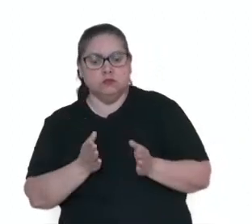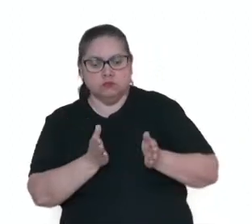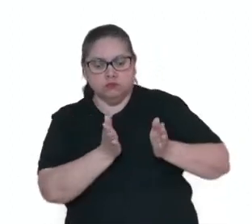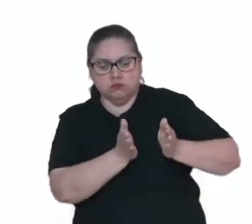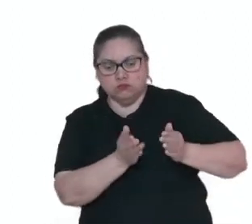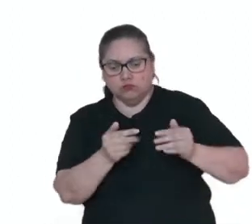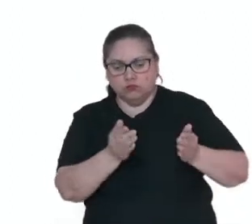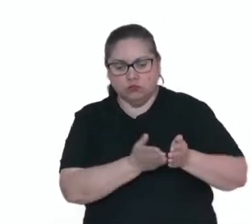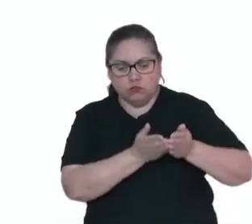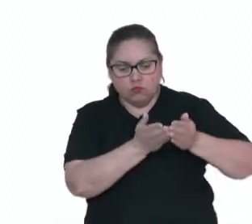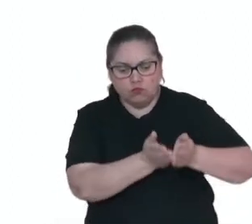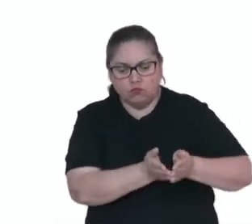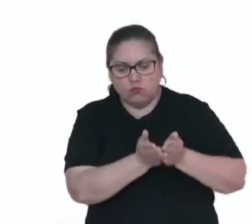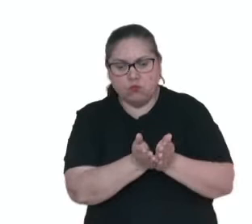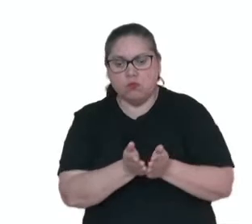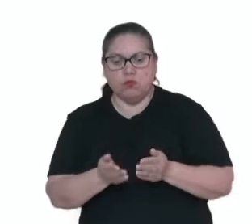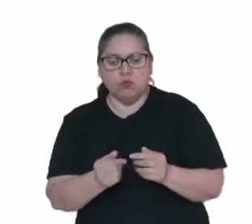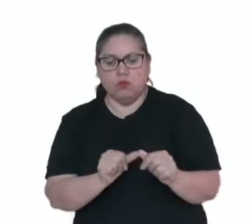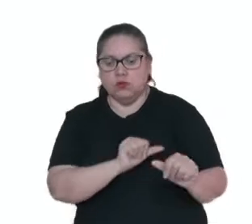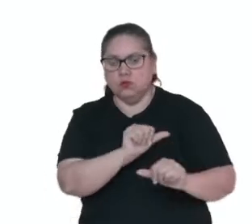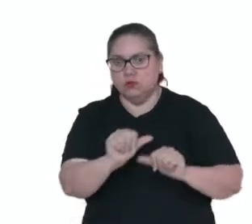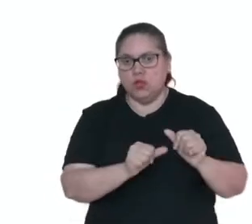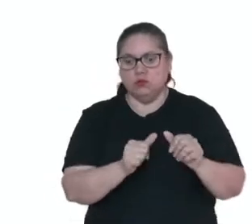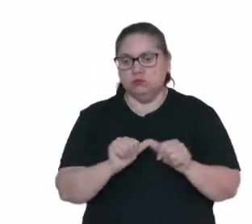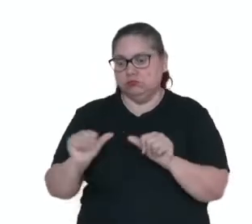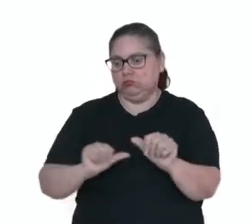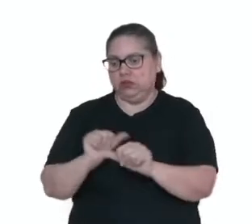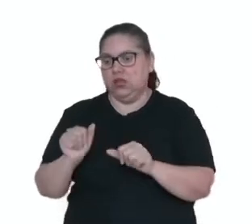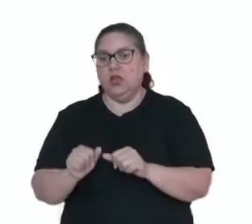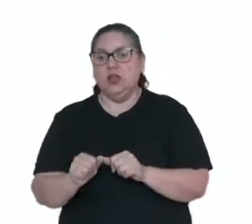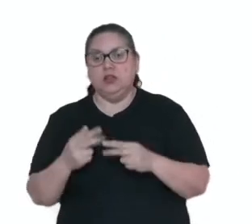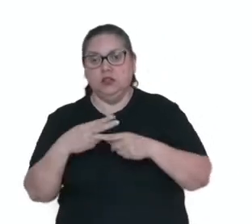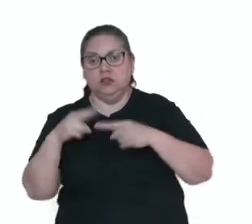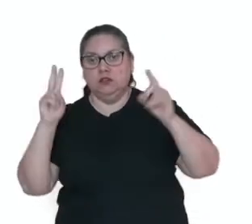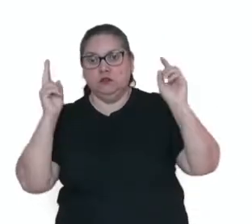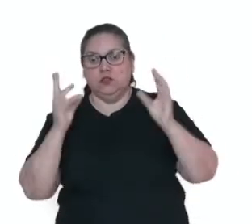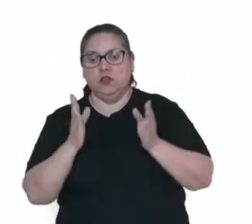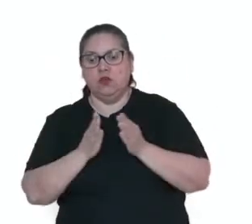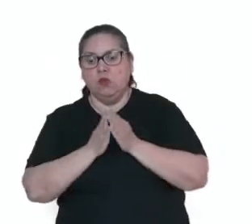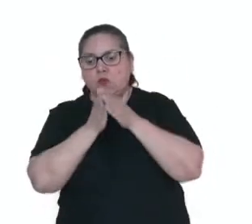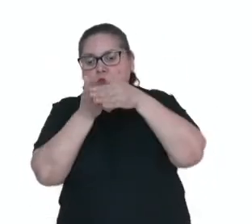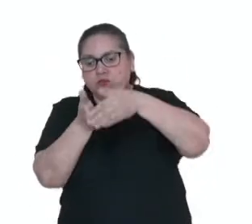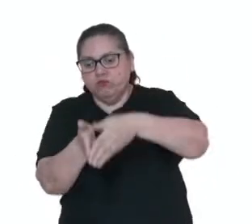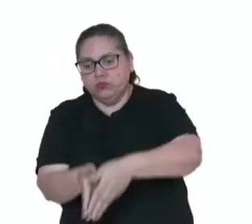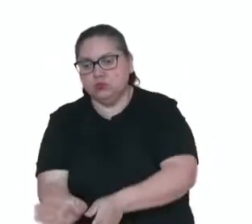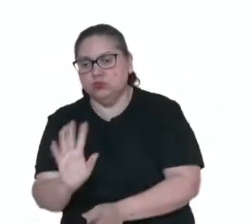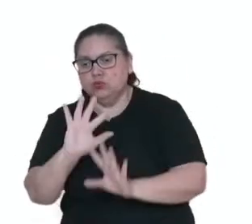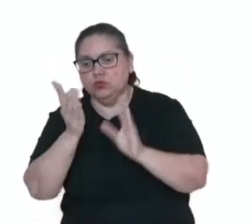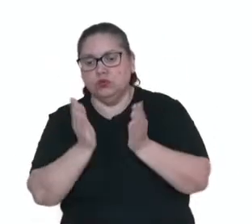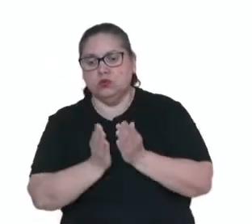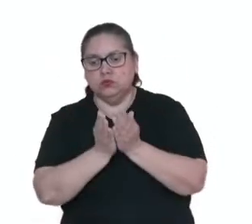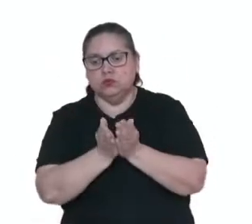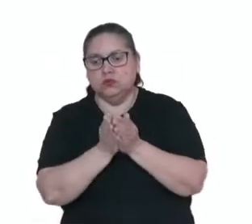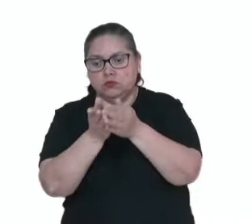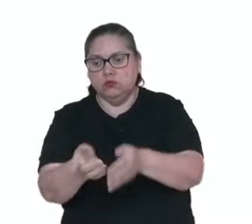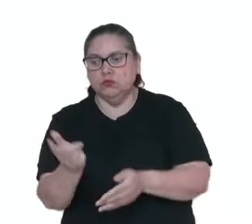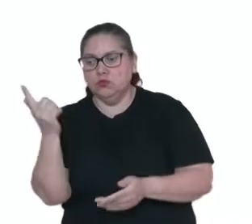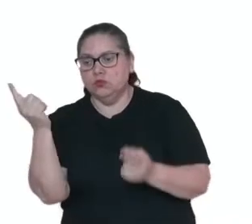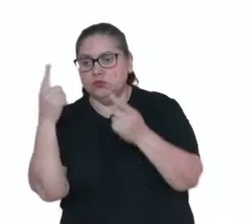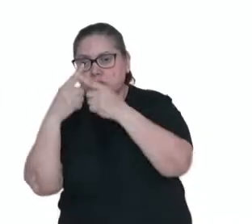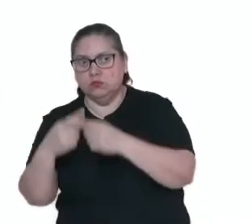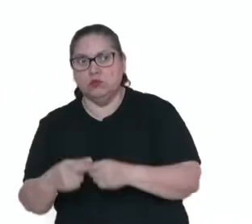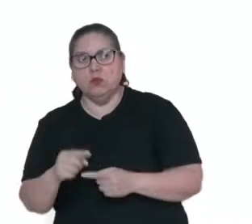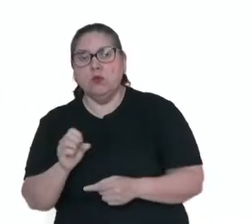posicionados os navios, ele não pode mudar a posição. Ganha quem afundar todos os navios do adversário. Quais são